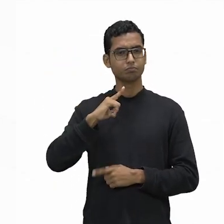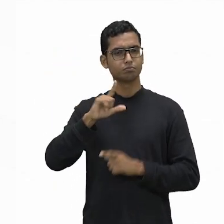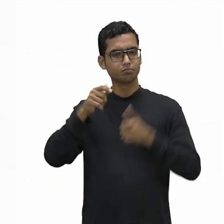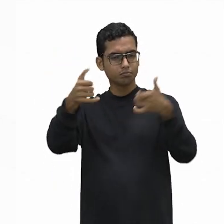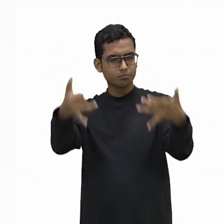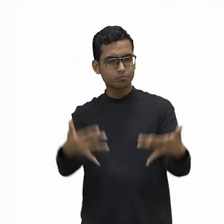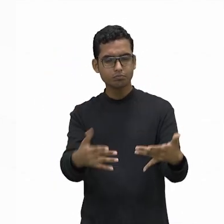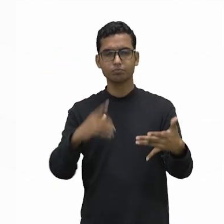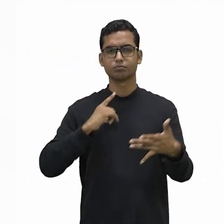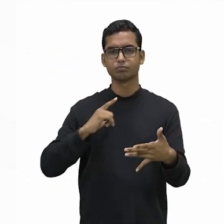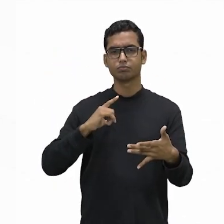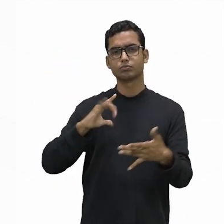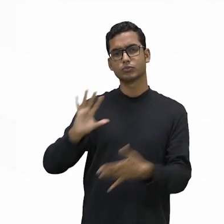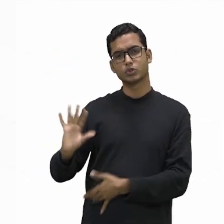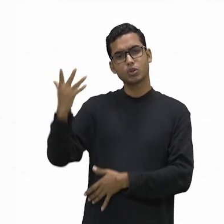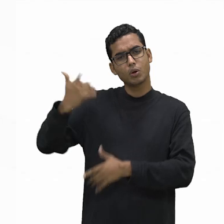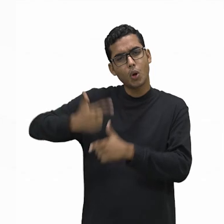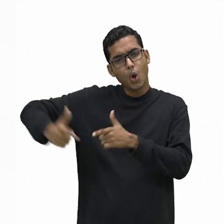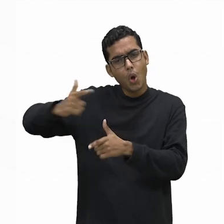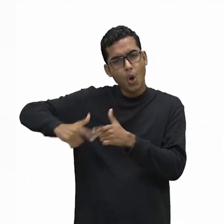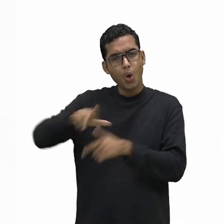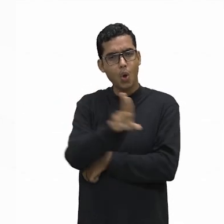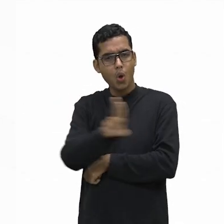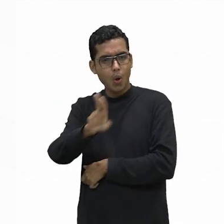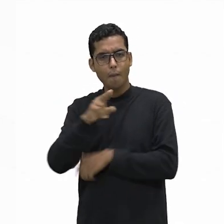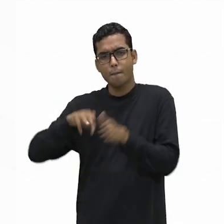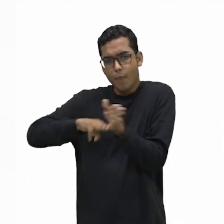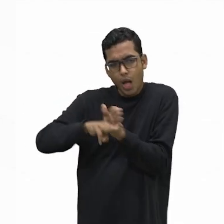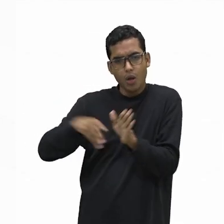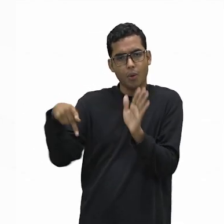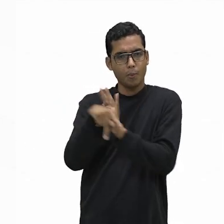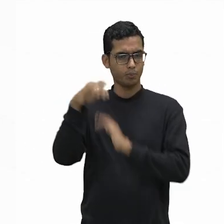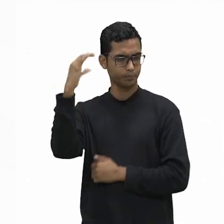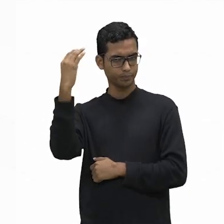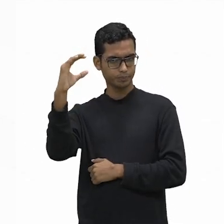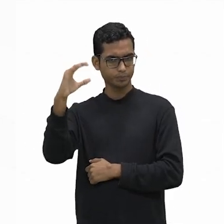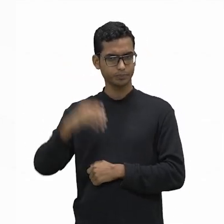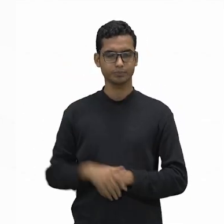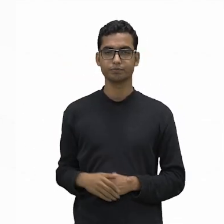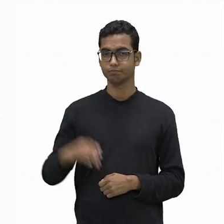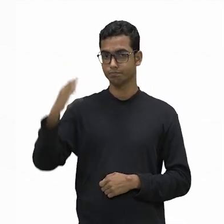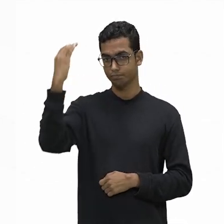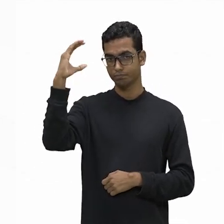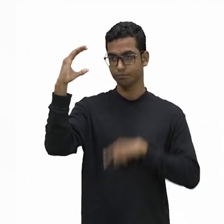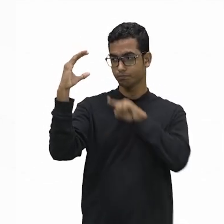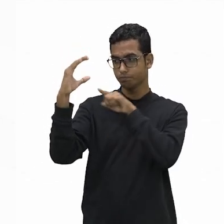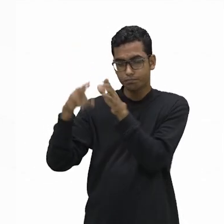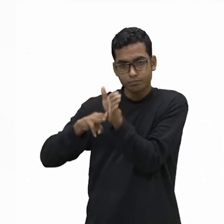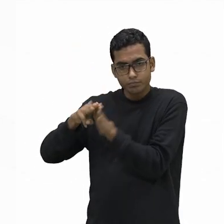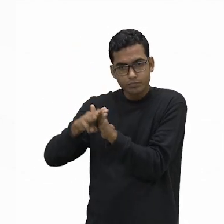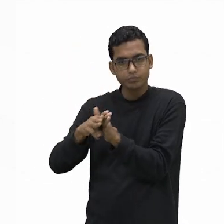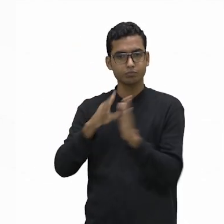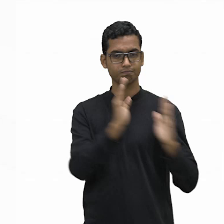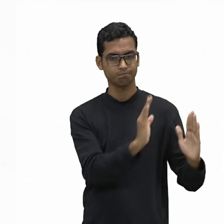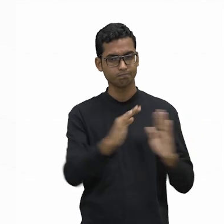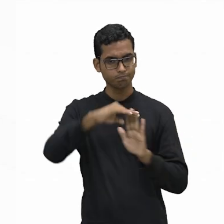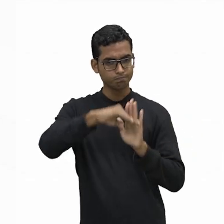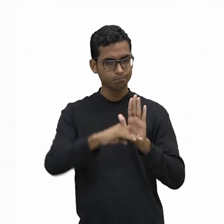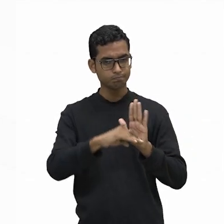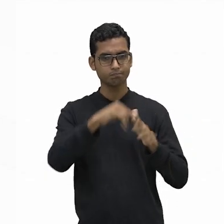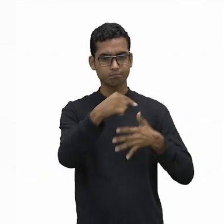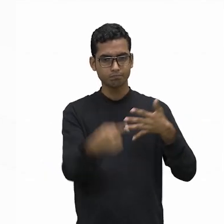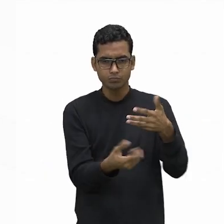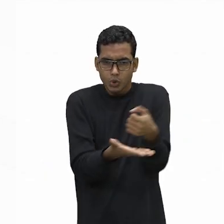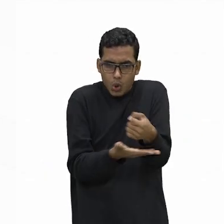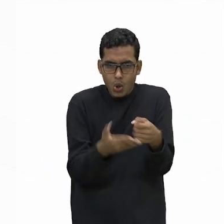para soluções de problemas chamadas de método científico. O método científico tem 5 passos básicos,